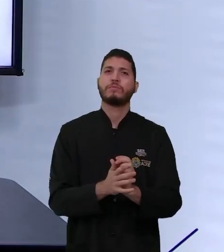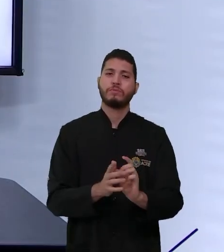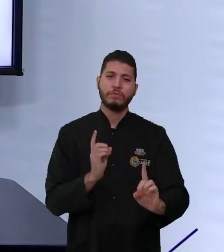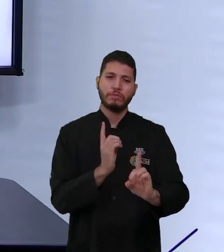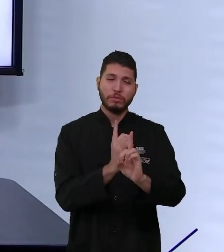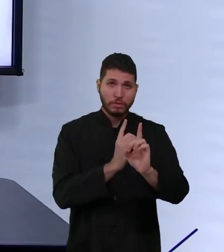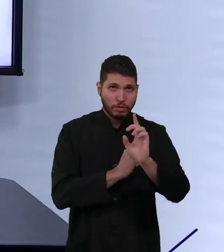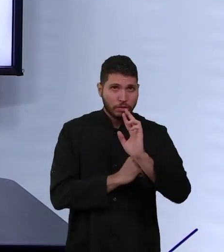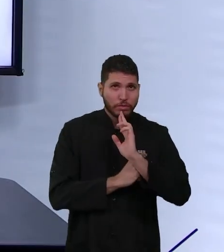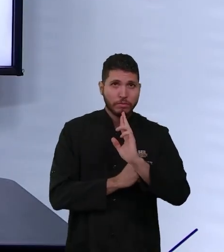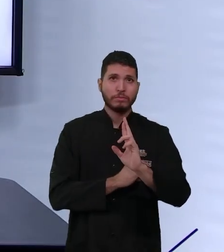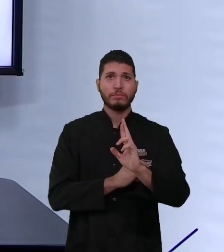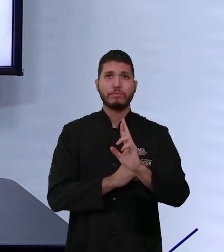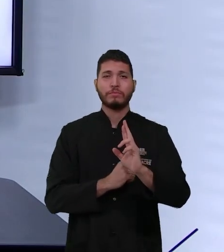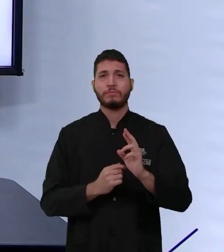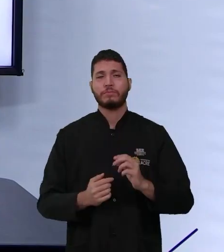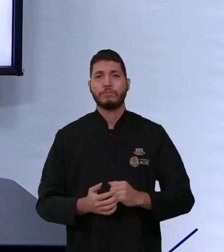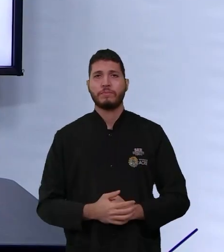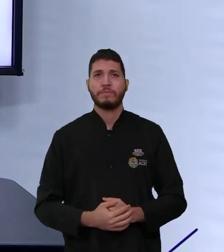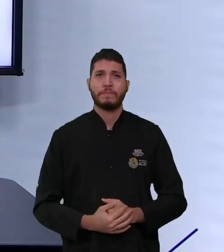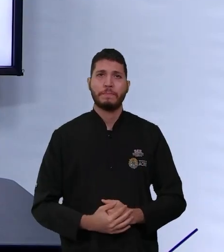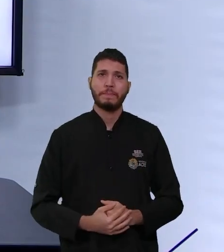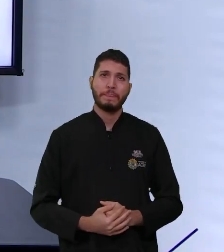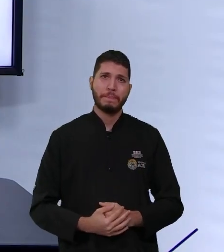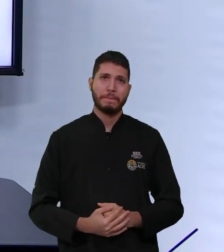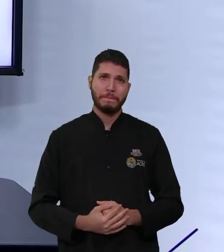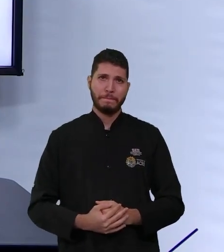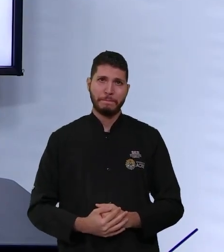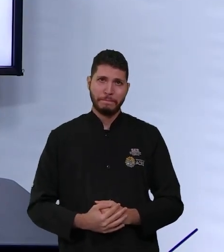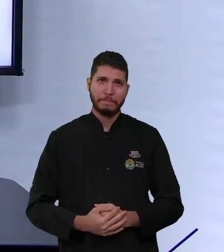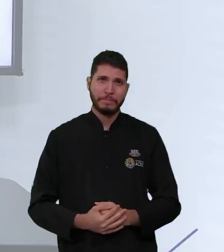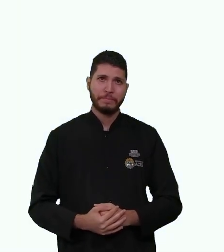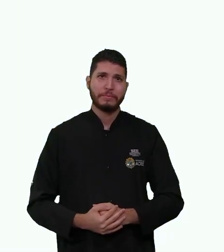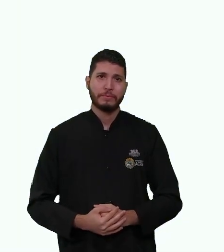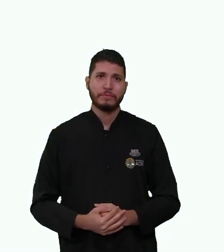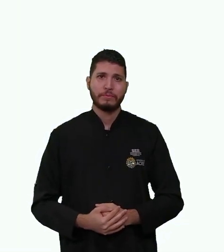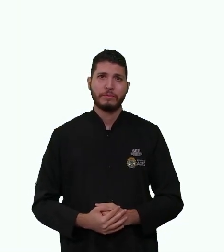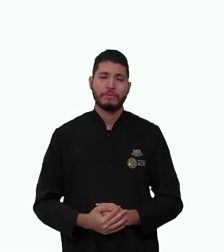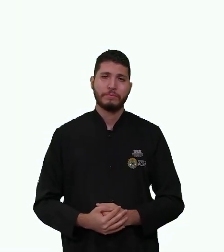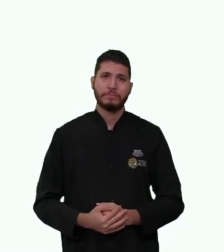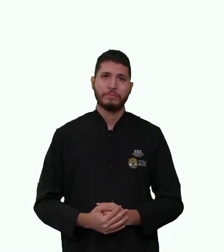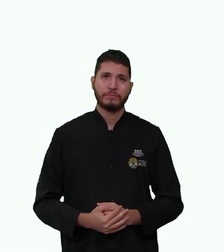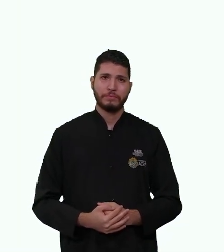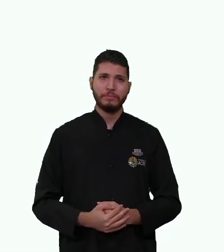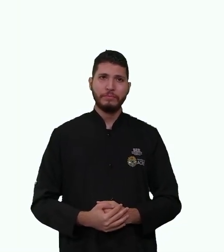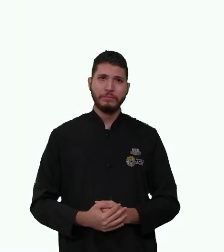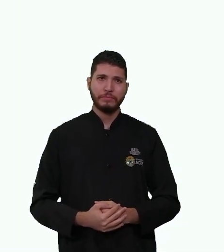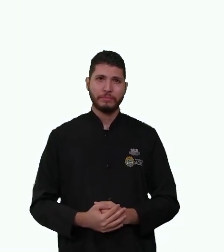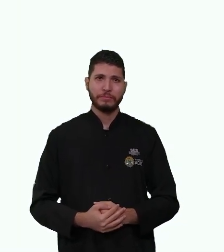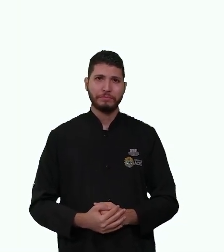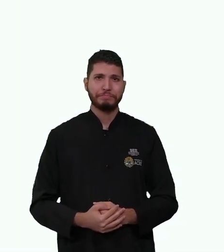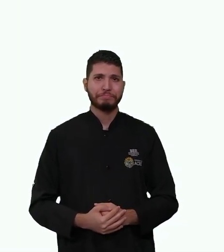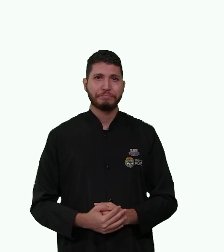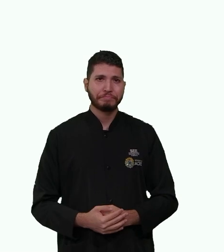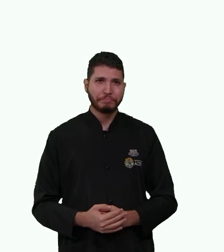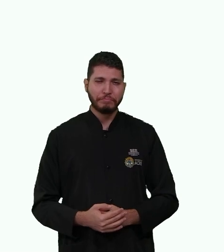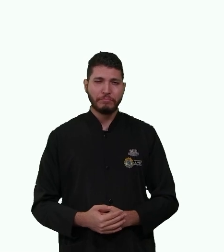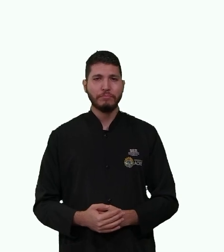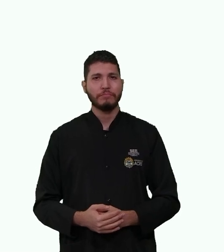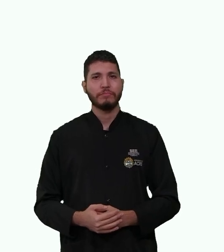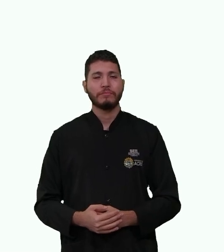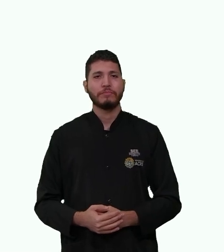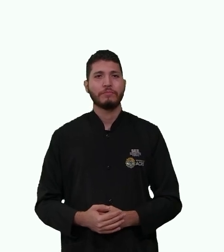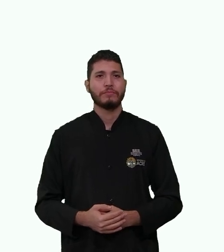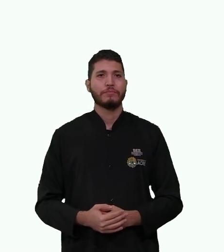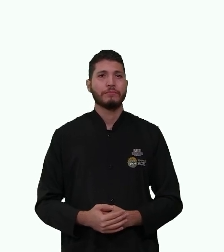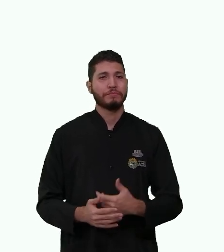percentual, beleza? Vamos lá adiante. Aí aqui, eu trouxe um exemplo para a gente